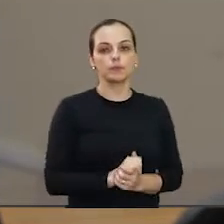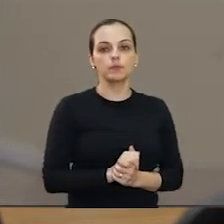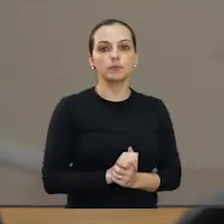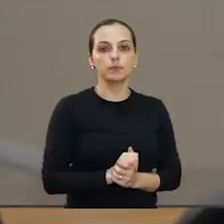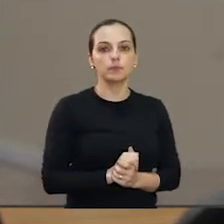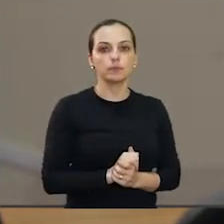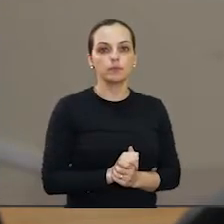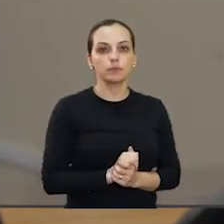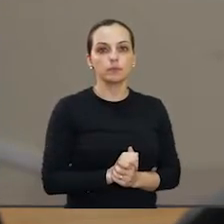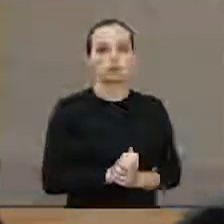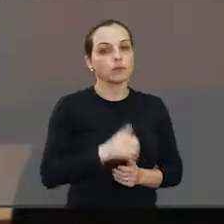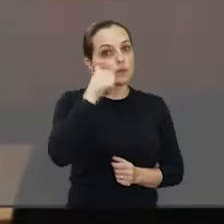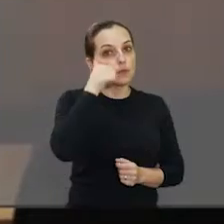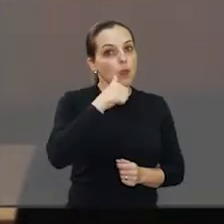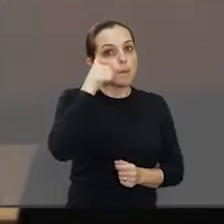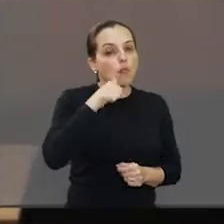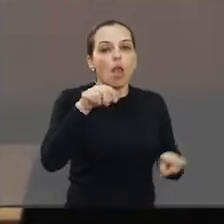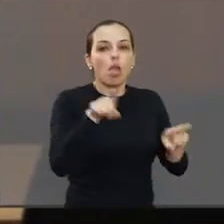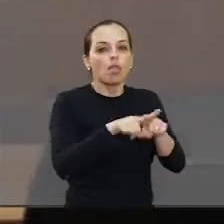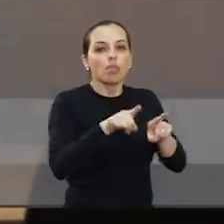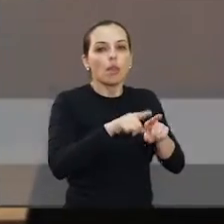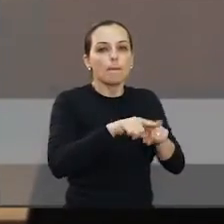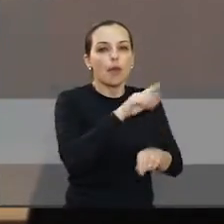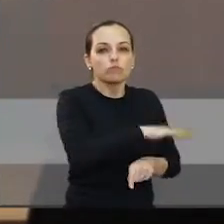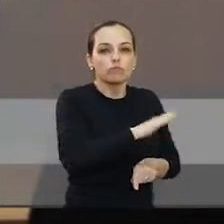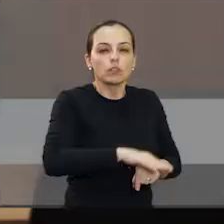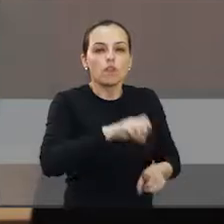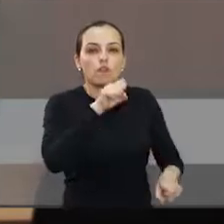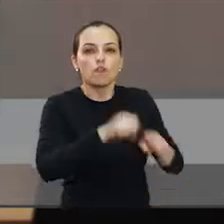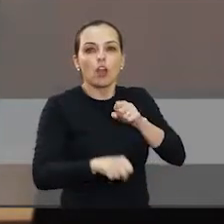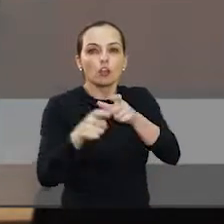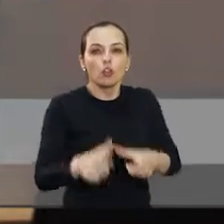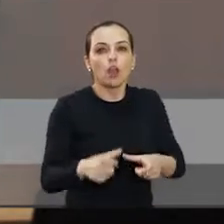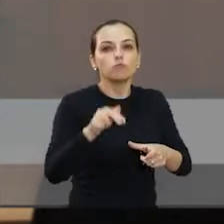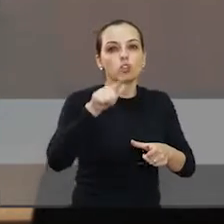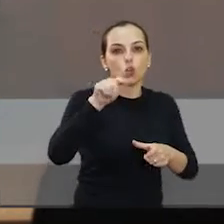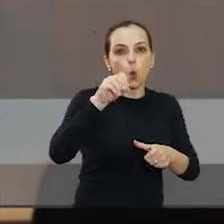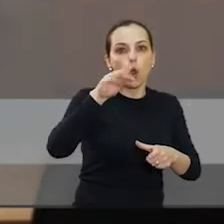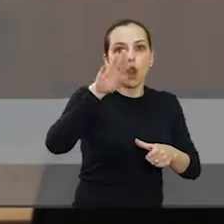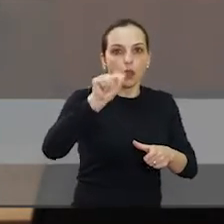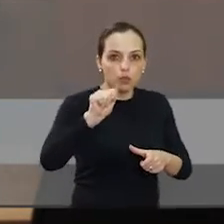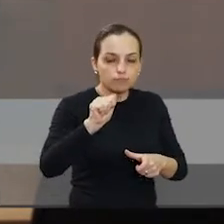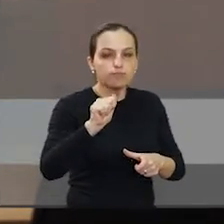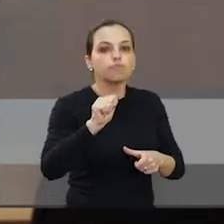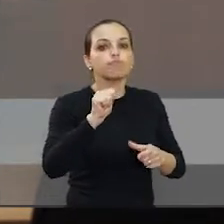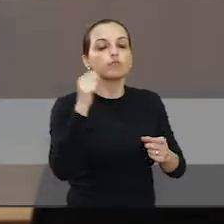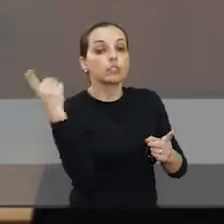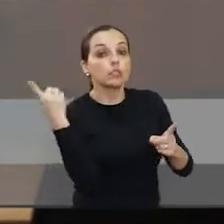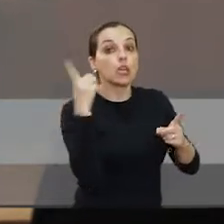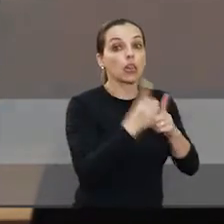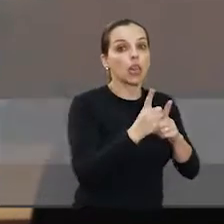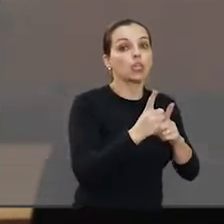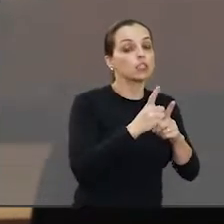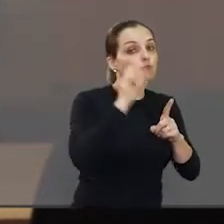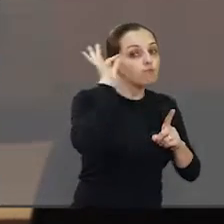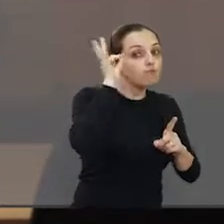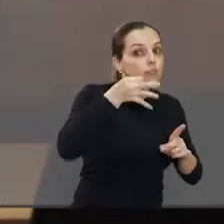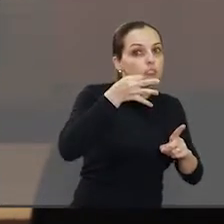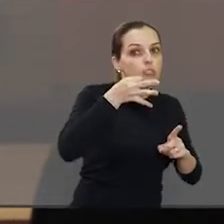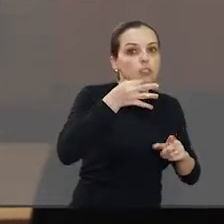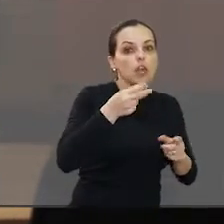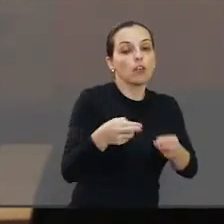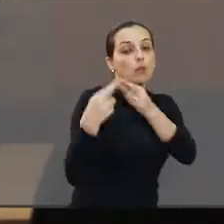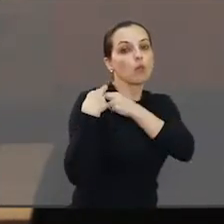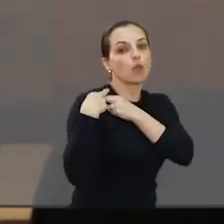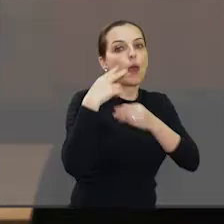ou no serviço de especialidade. A GOTA é a unidade de saúde que faz o atendimento emergencial em violência sexual